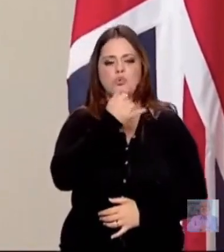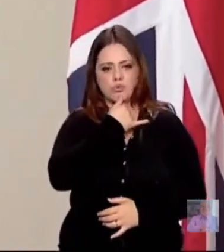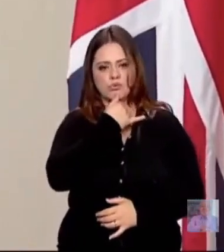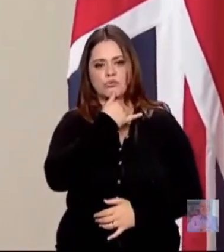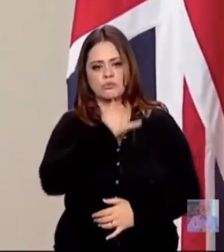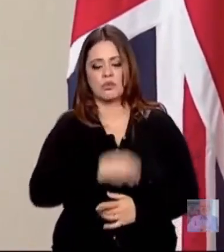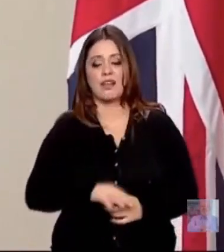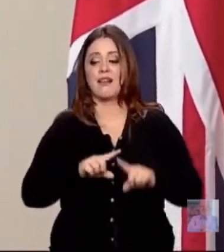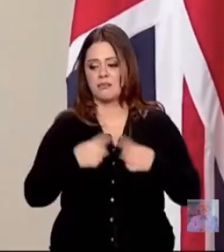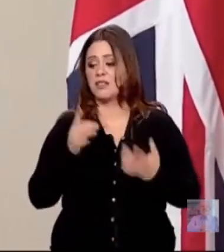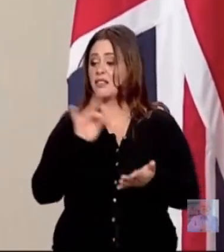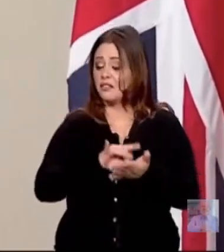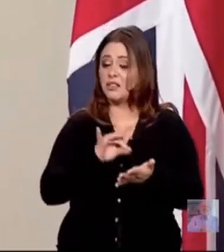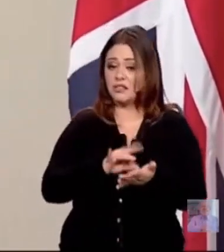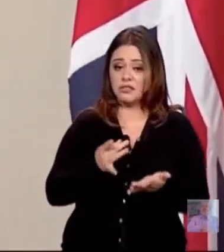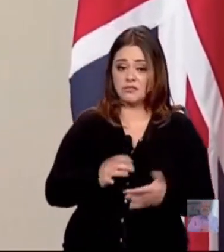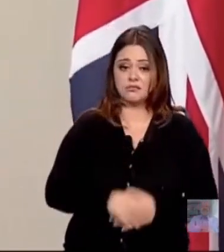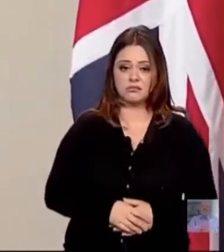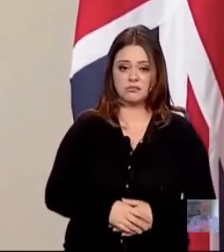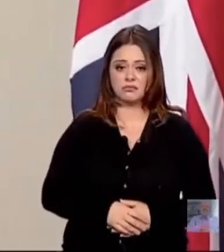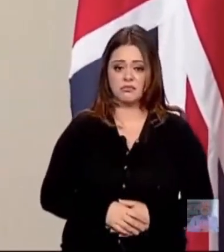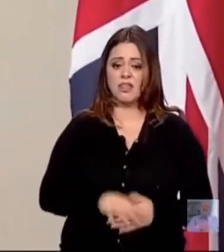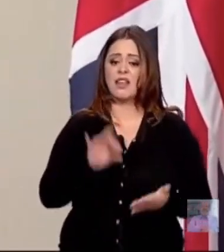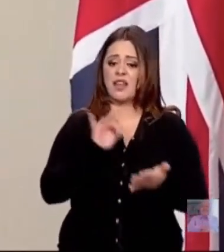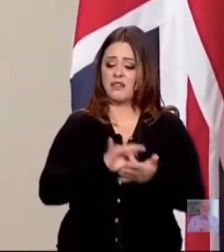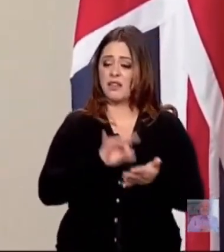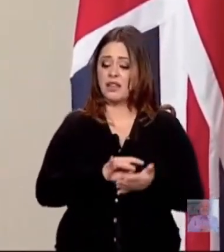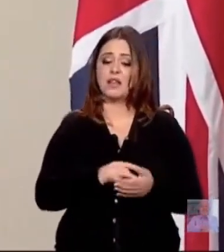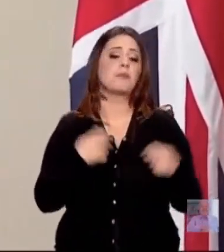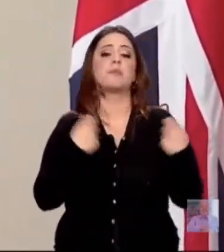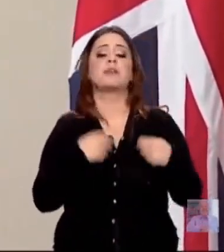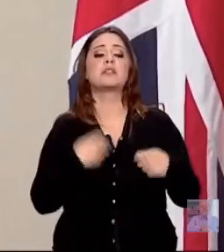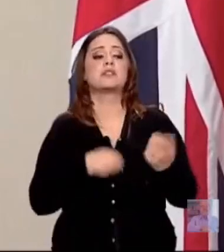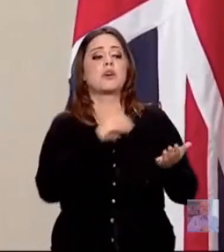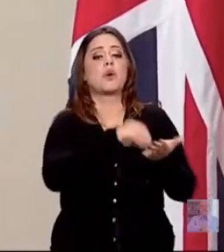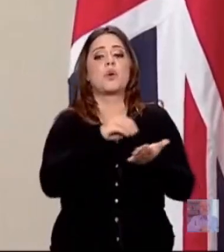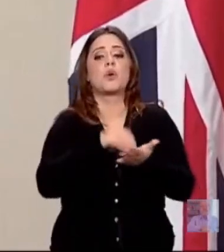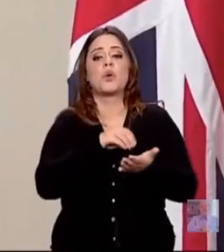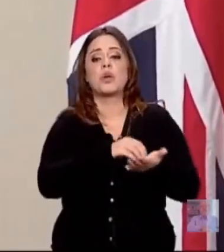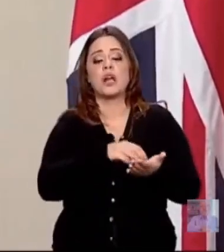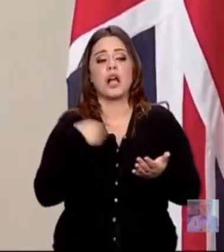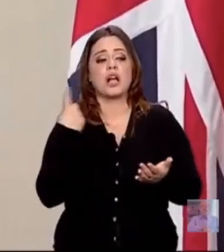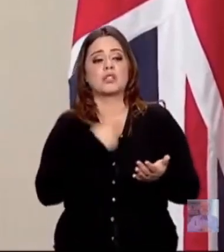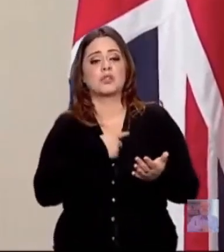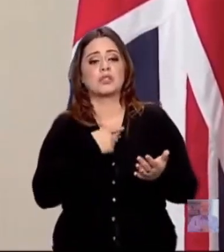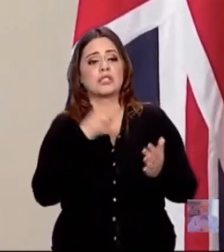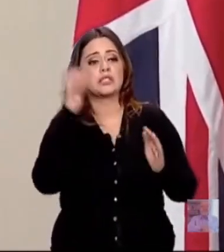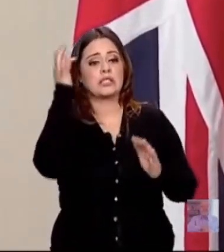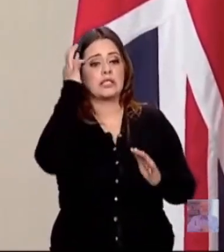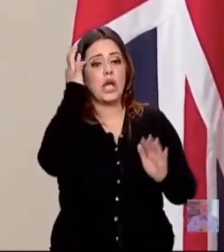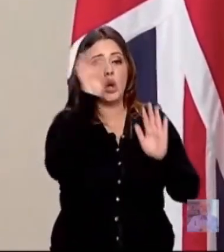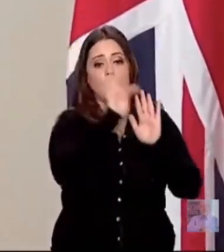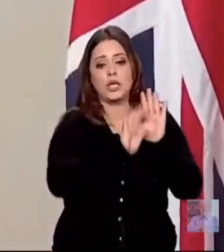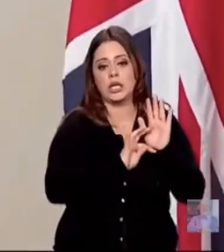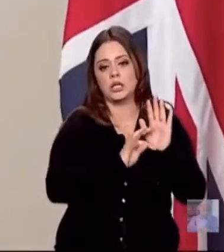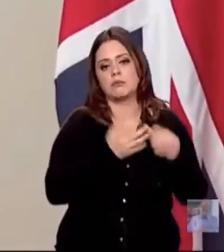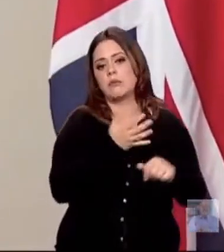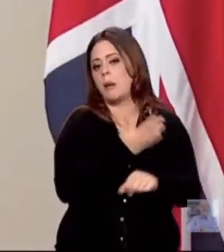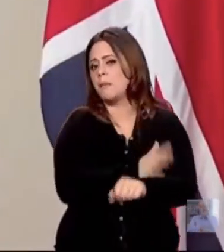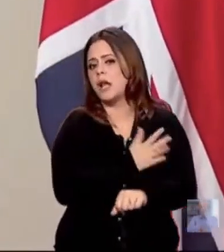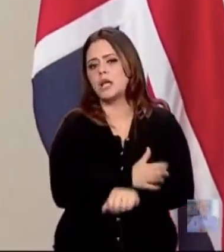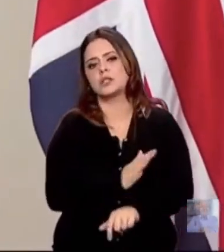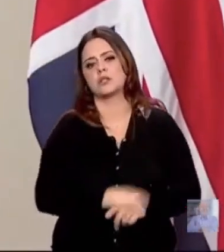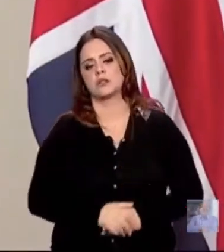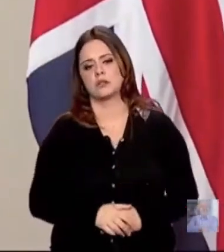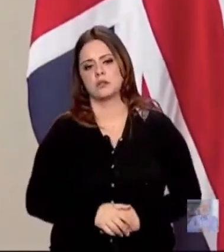mas é verdade É verdade a gente precisa colocar nossas teorias na prática de vez em quando para